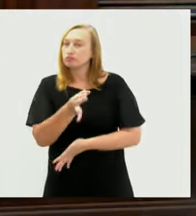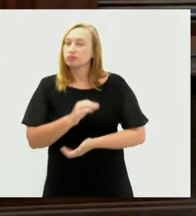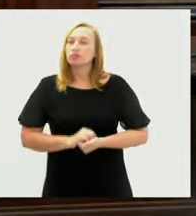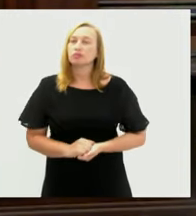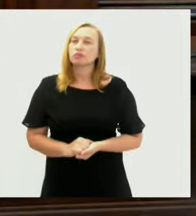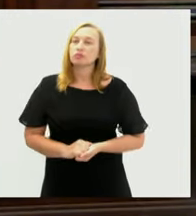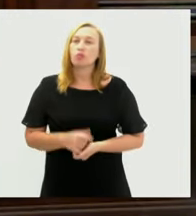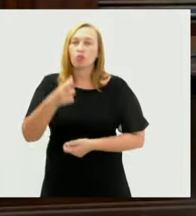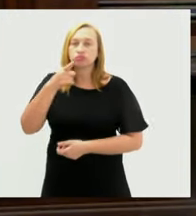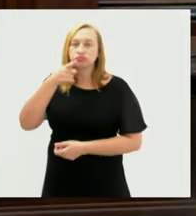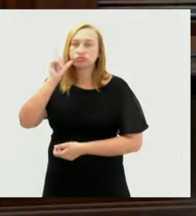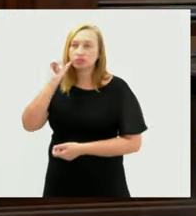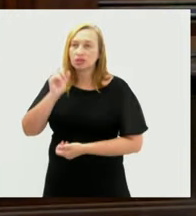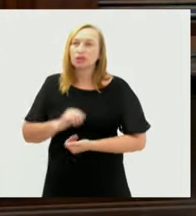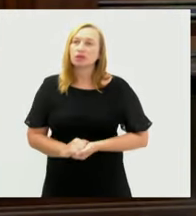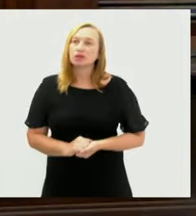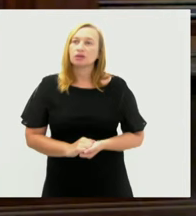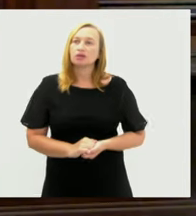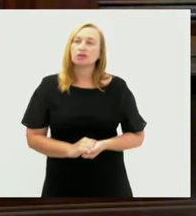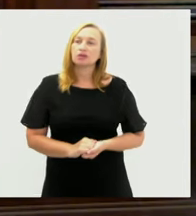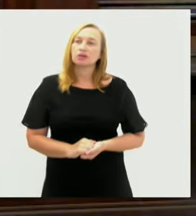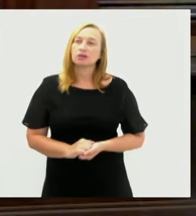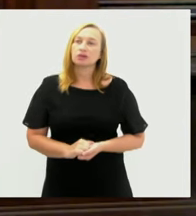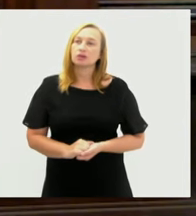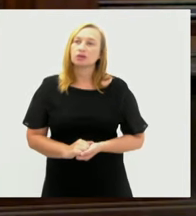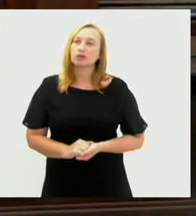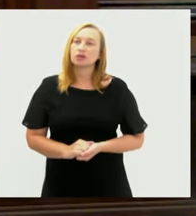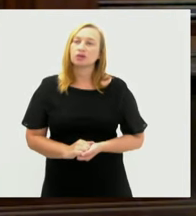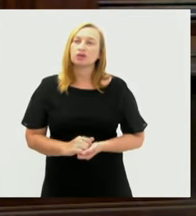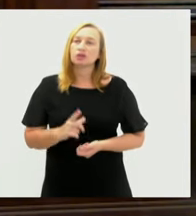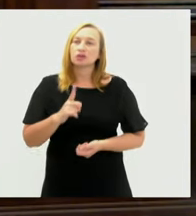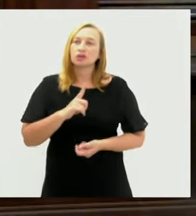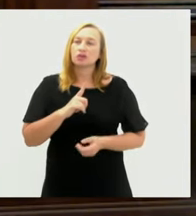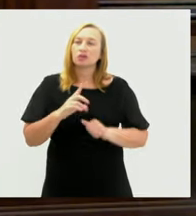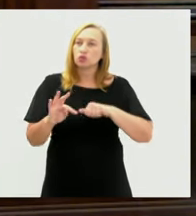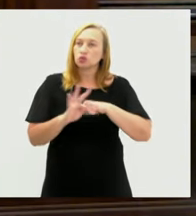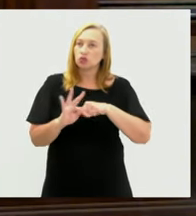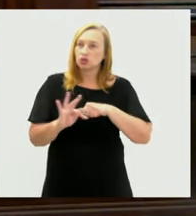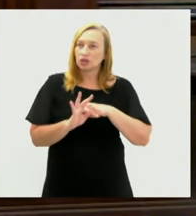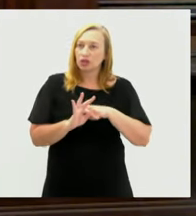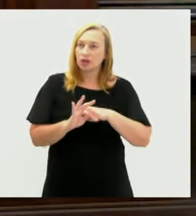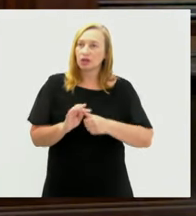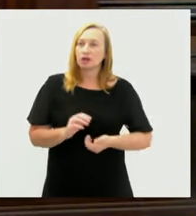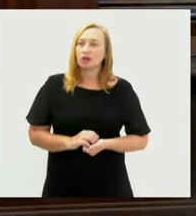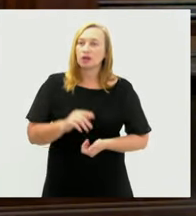Ainda ontem, a gente teve os técnicos